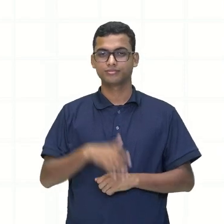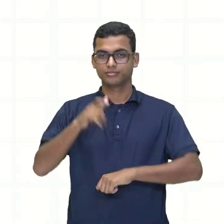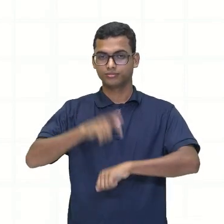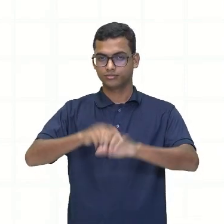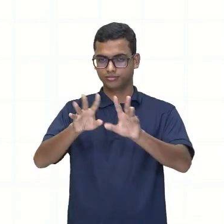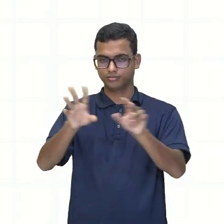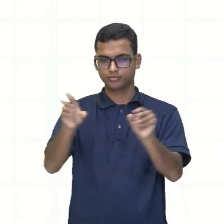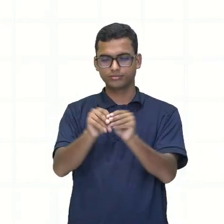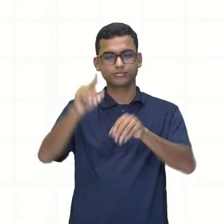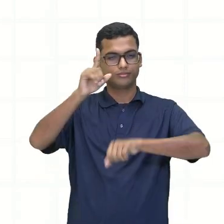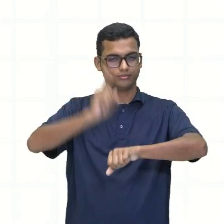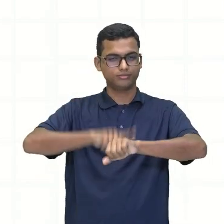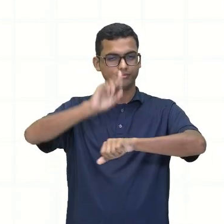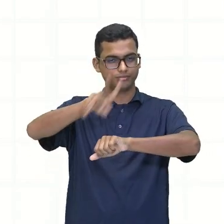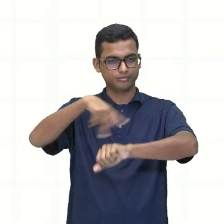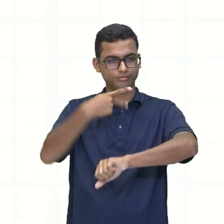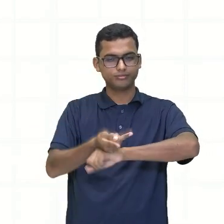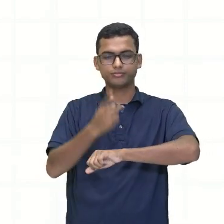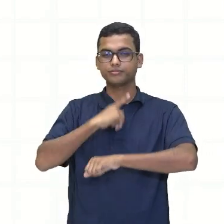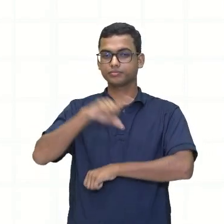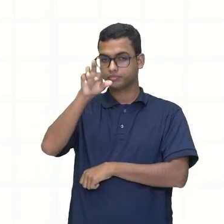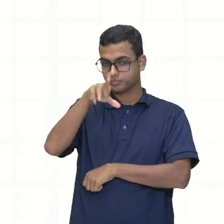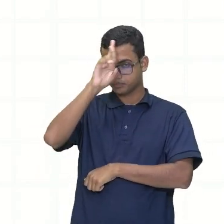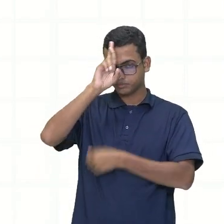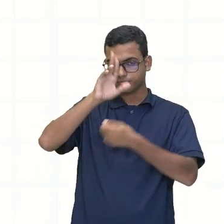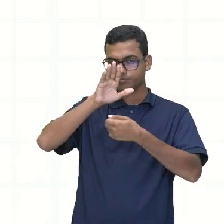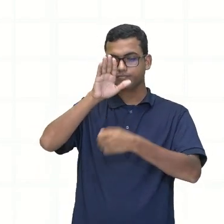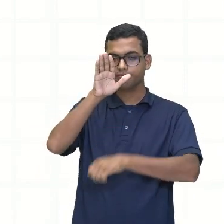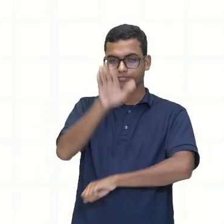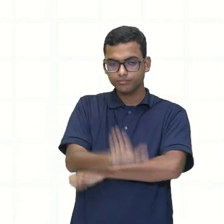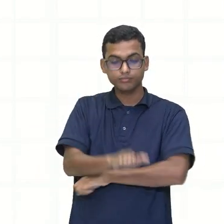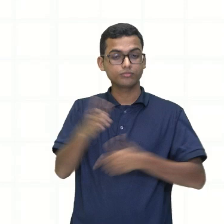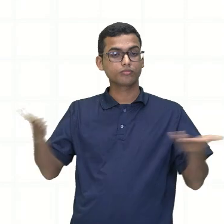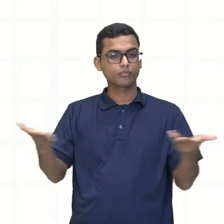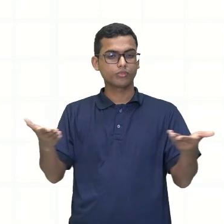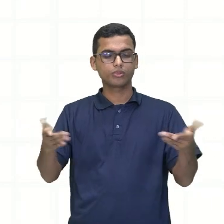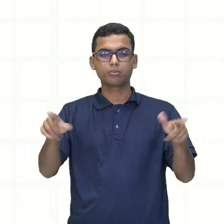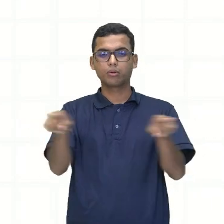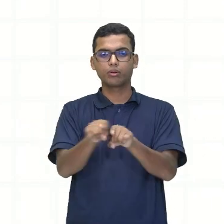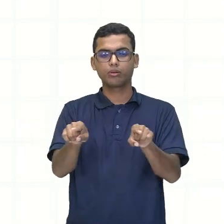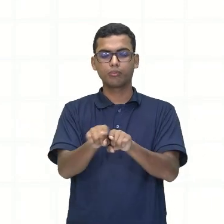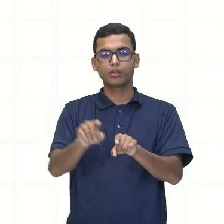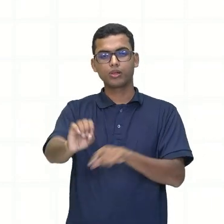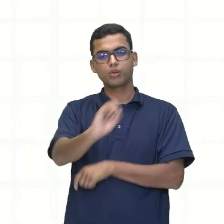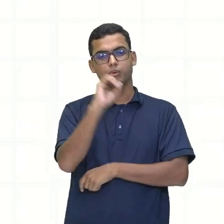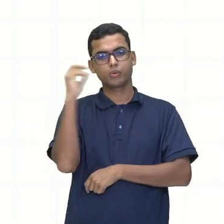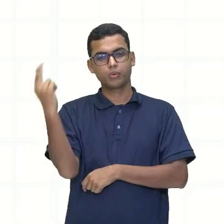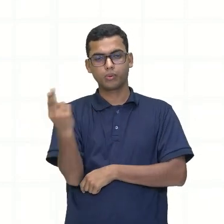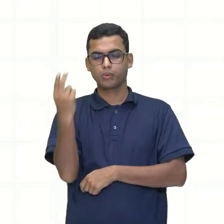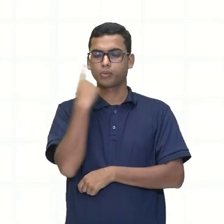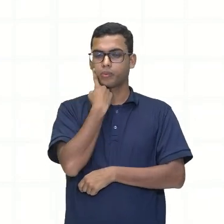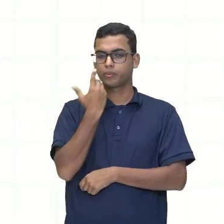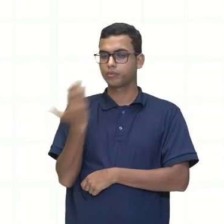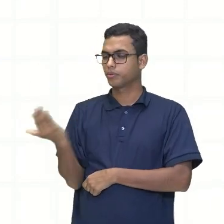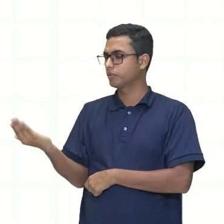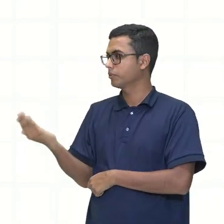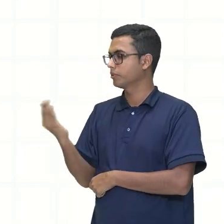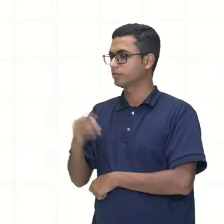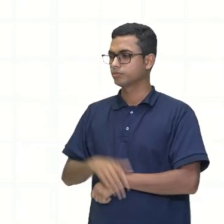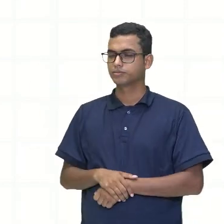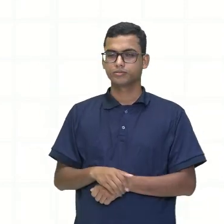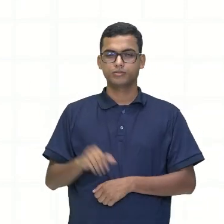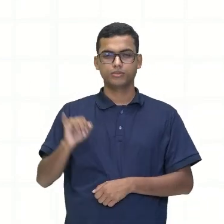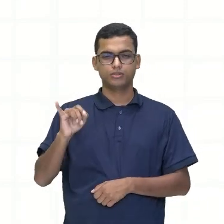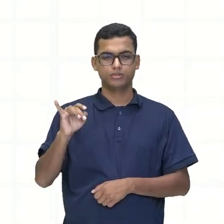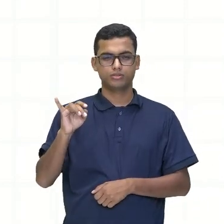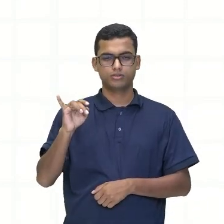do meio-dia. Ou a forma completa, it. Ou eu posso dizer the